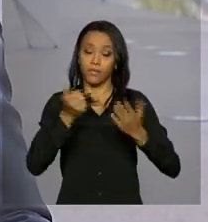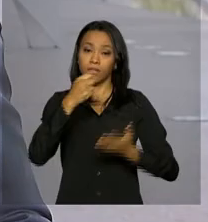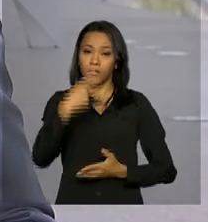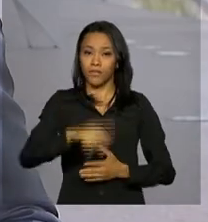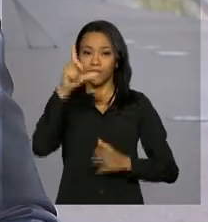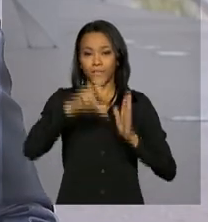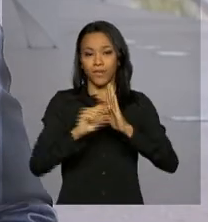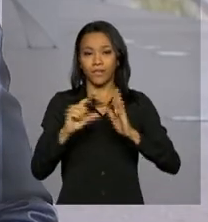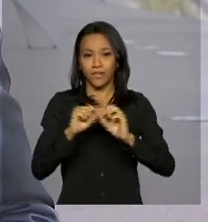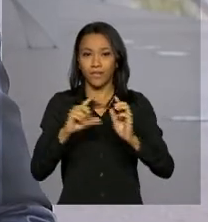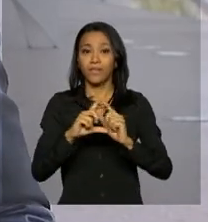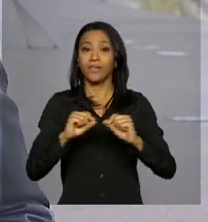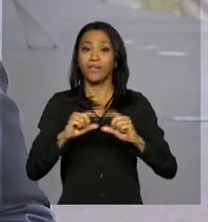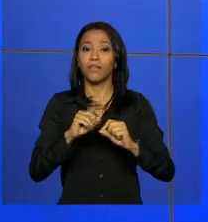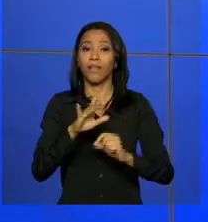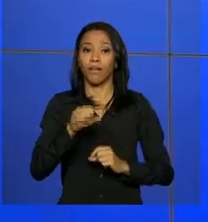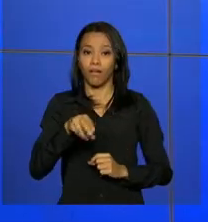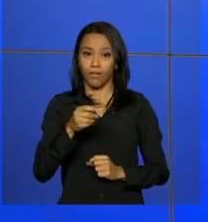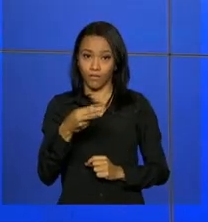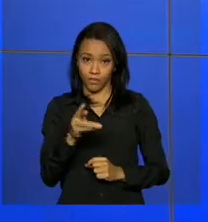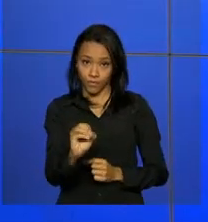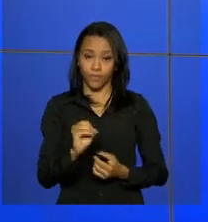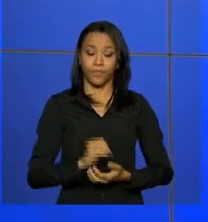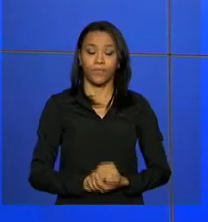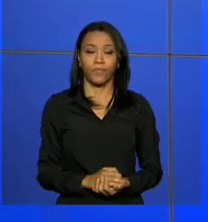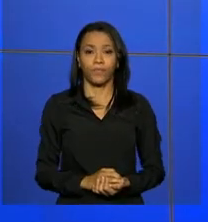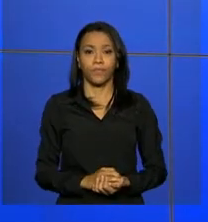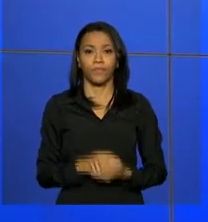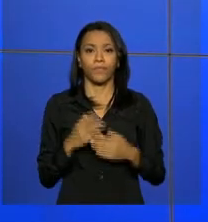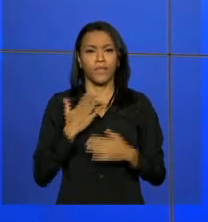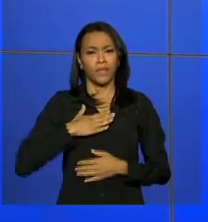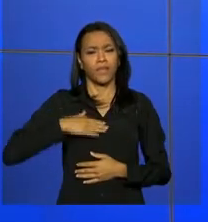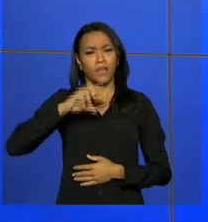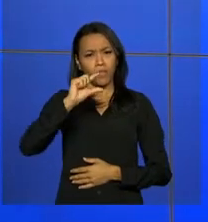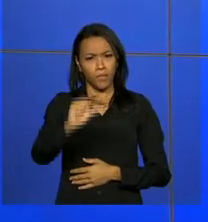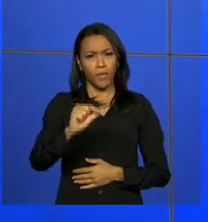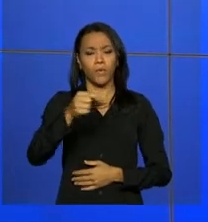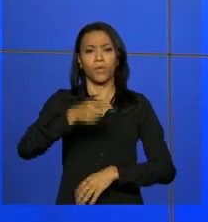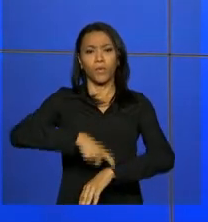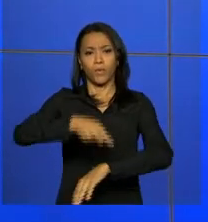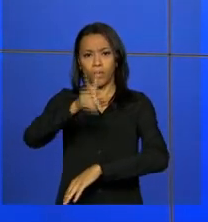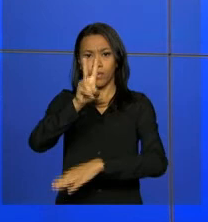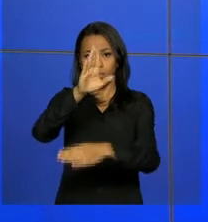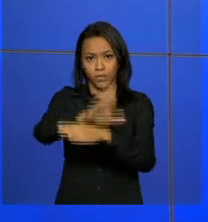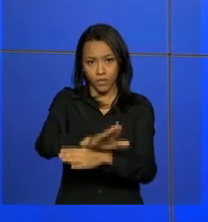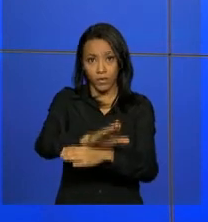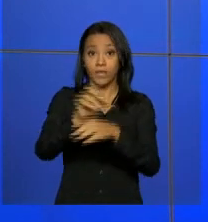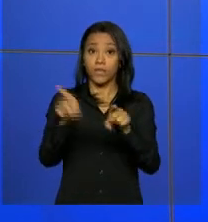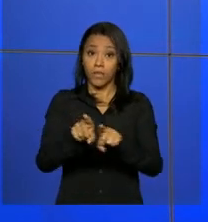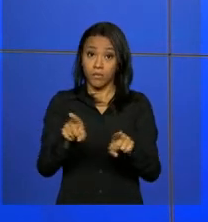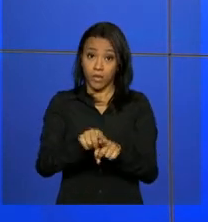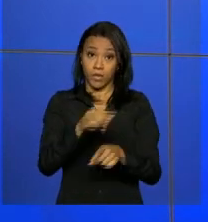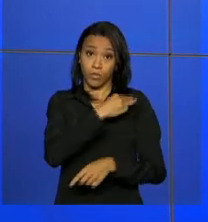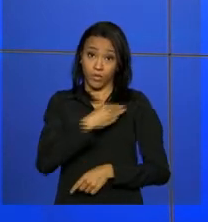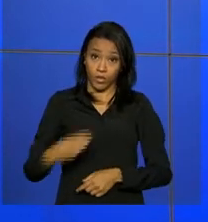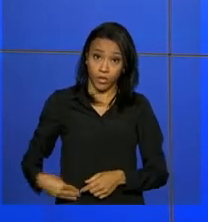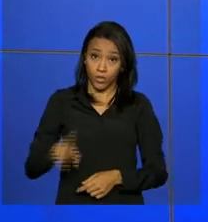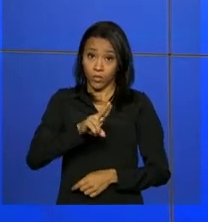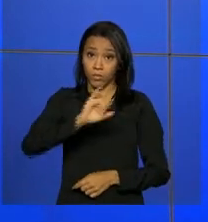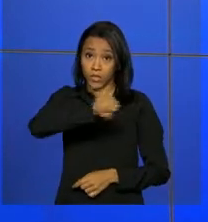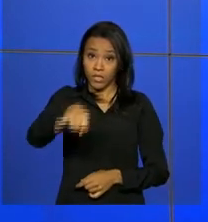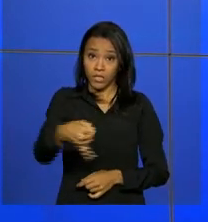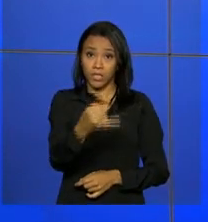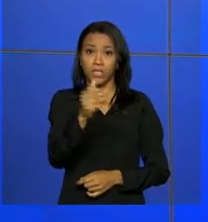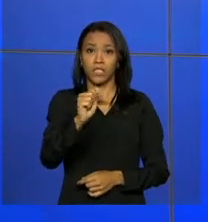Brasília, Leandro Alarcon. E daqui a pouco, às 2 horas da tarde, também no Palácio do Planalto, o ministro-chefe da Casa Civil, Jacques